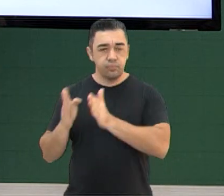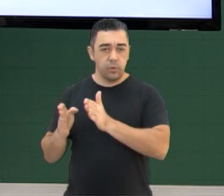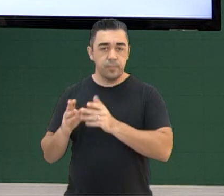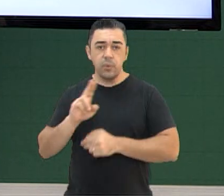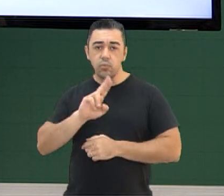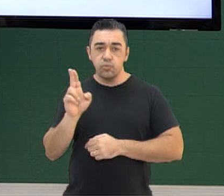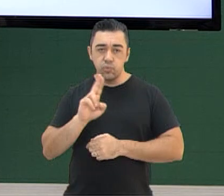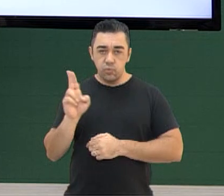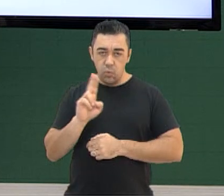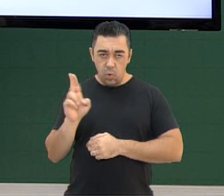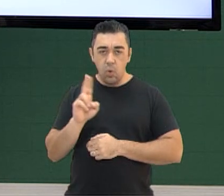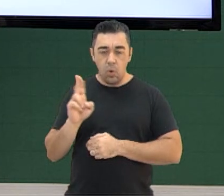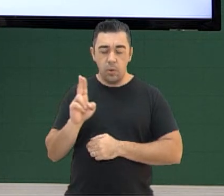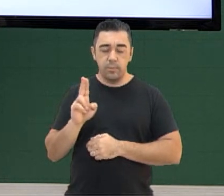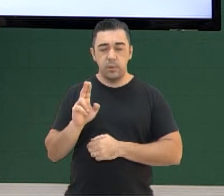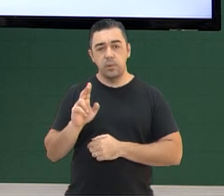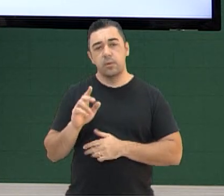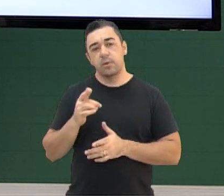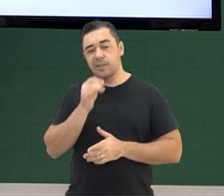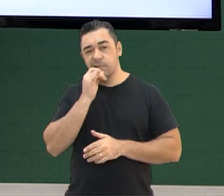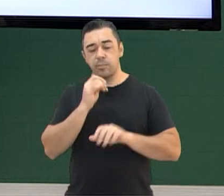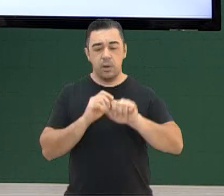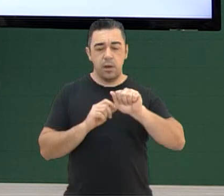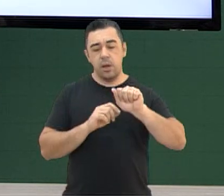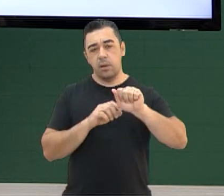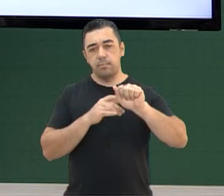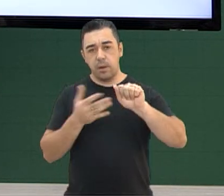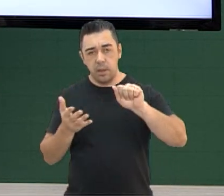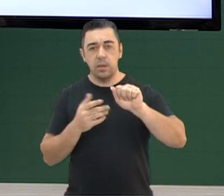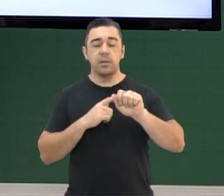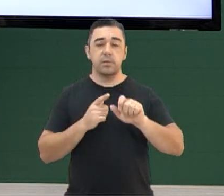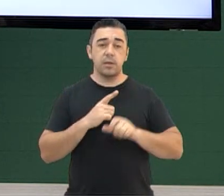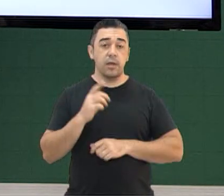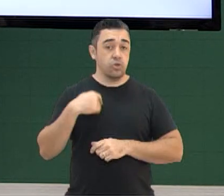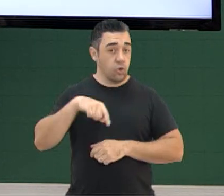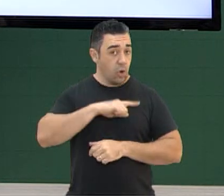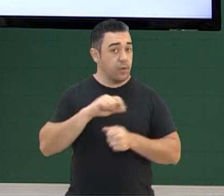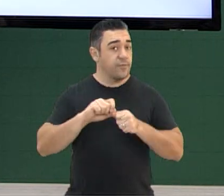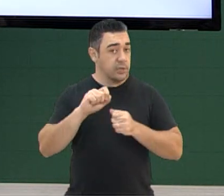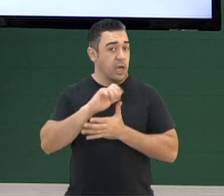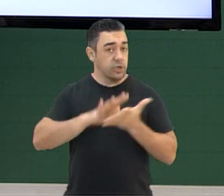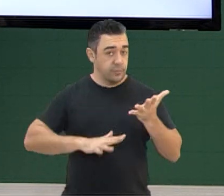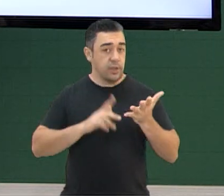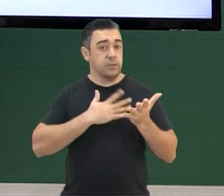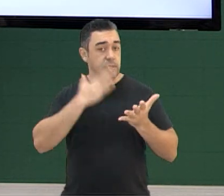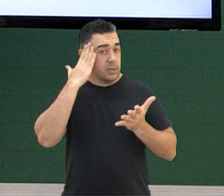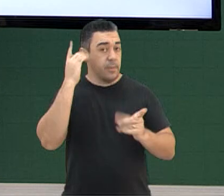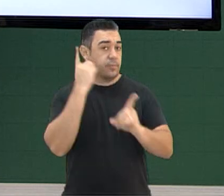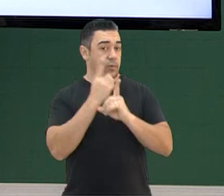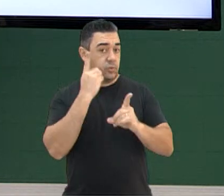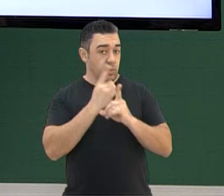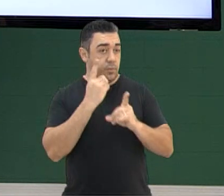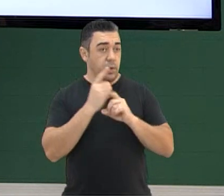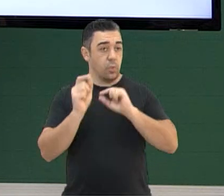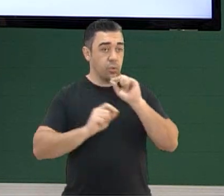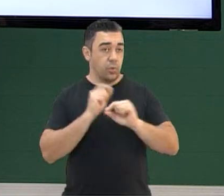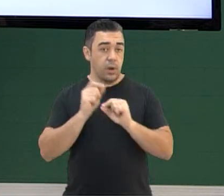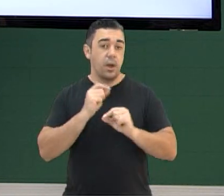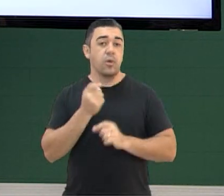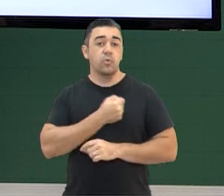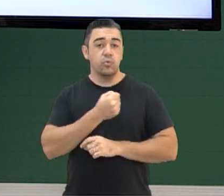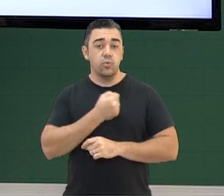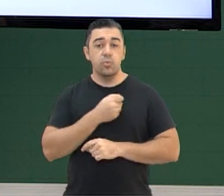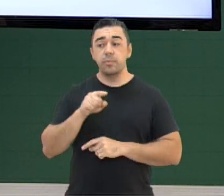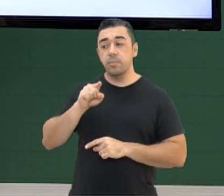ele e esse é o numérico, tá? Nós vamos fazer exercícios que nós temos a parte genérica para encontrar a